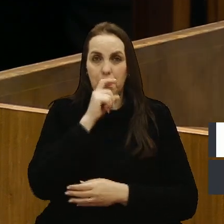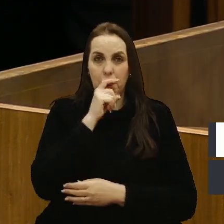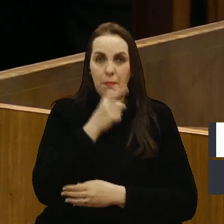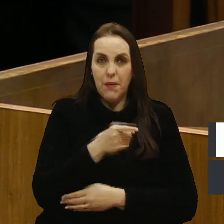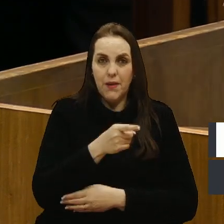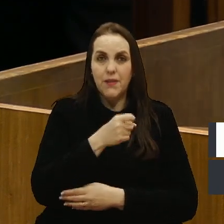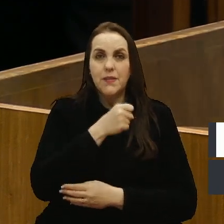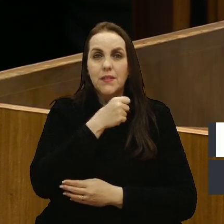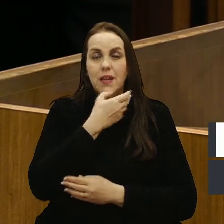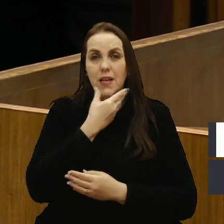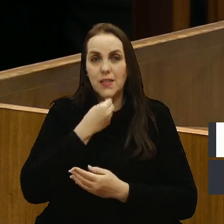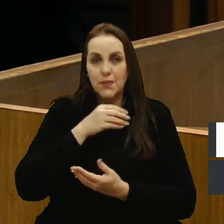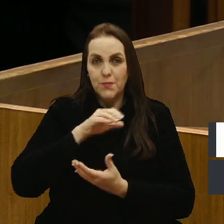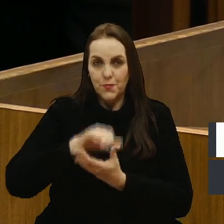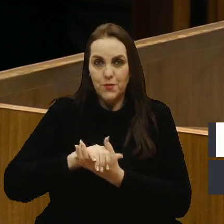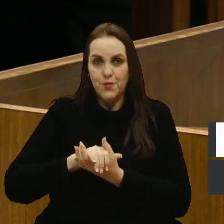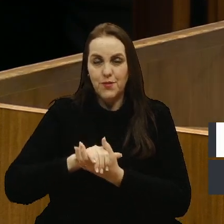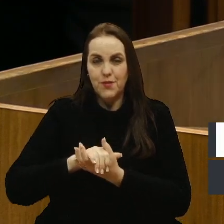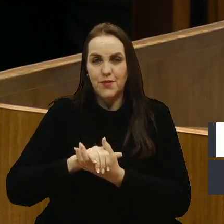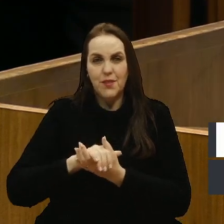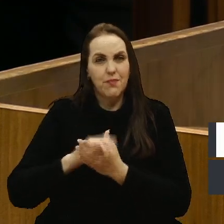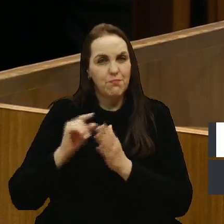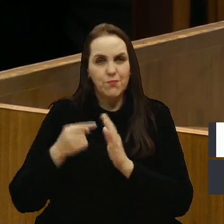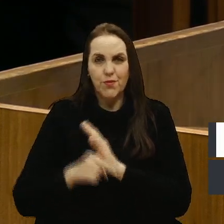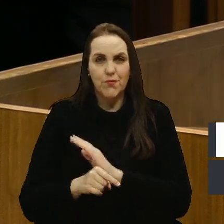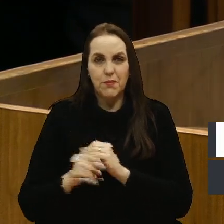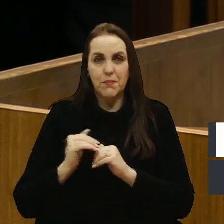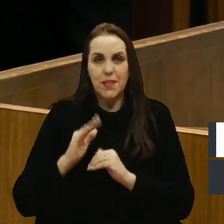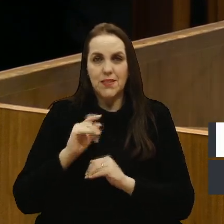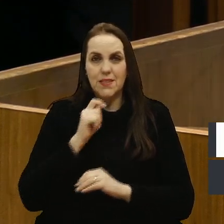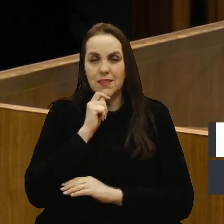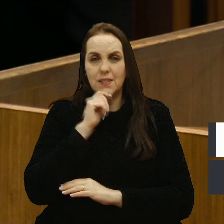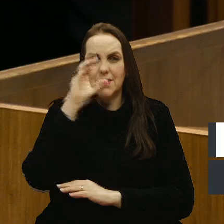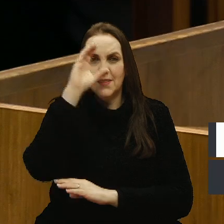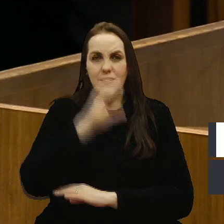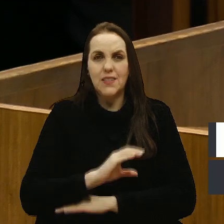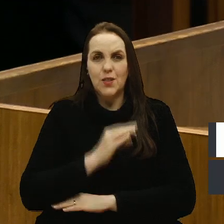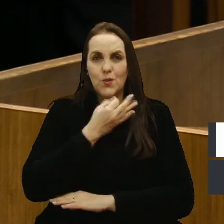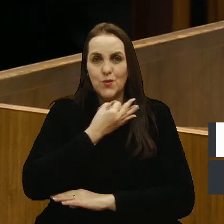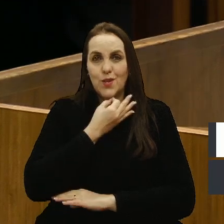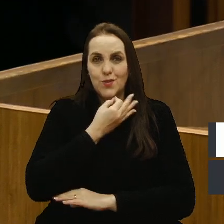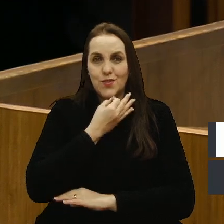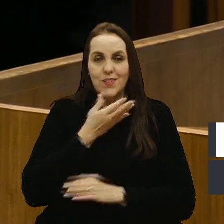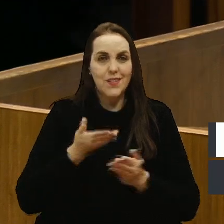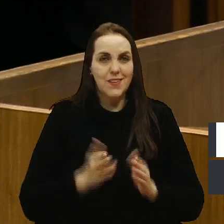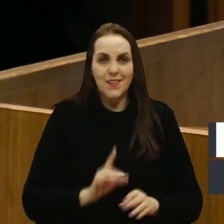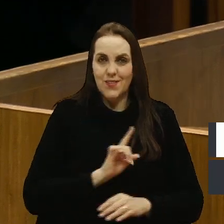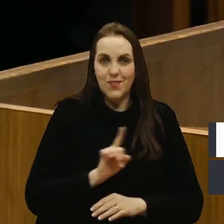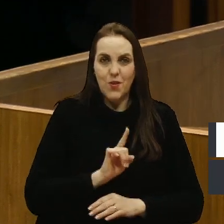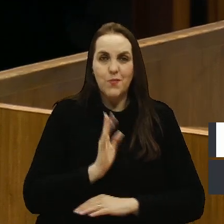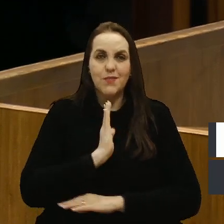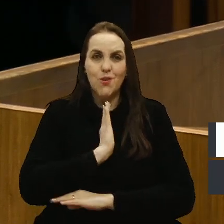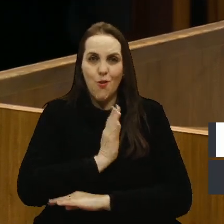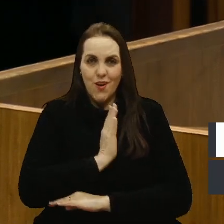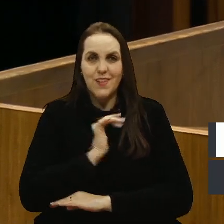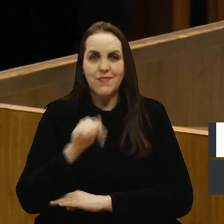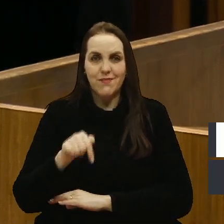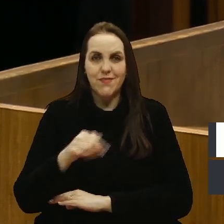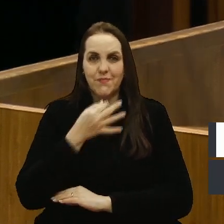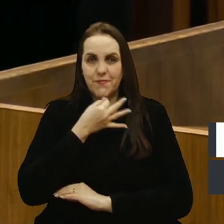ao esposo, mas profundamente a um cidadão caxiense, não de nascimento, mas de coração, e que fez